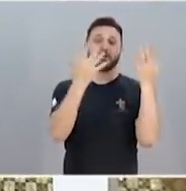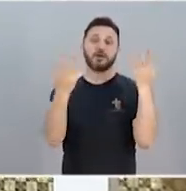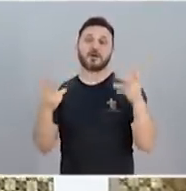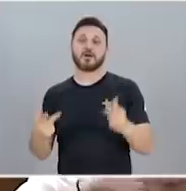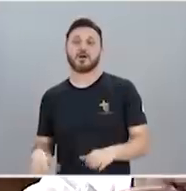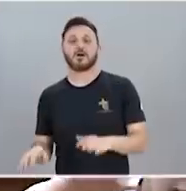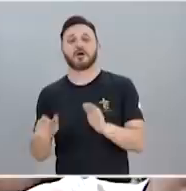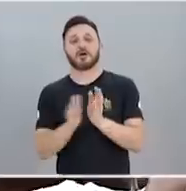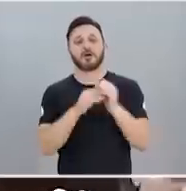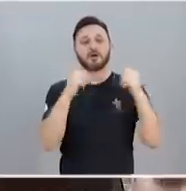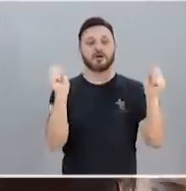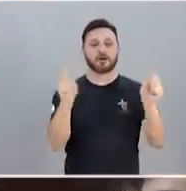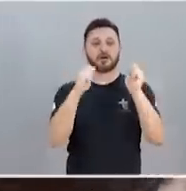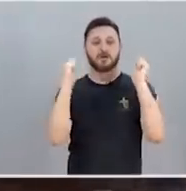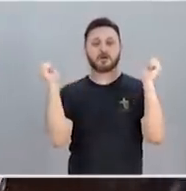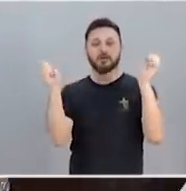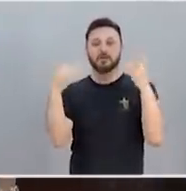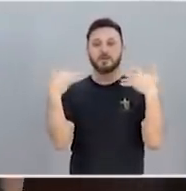Aleluia,